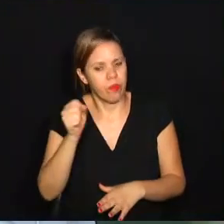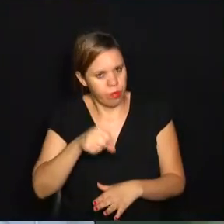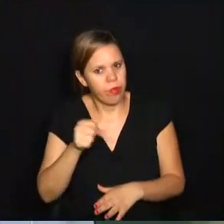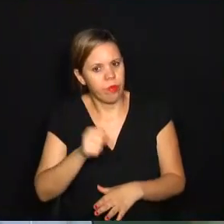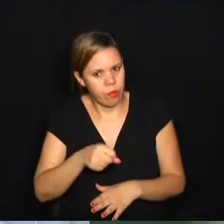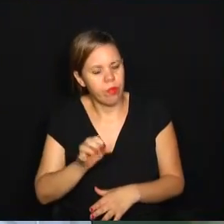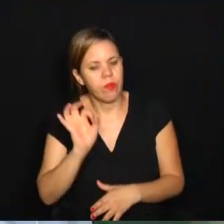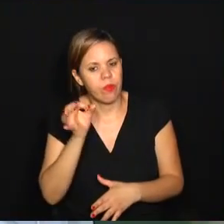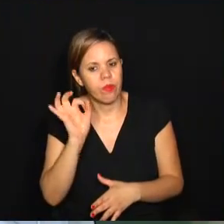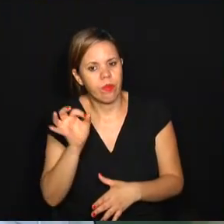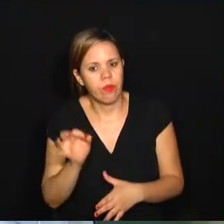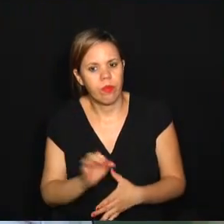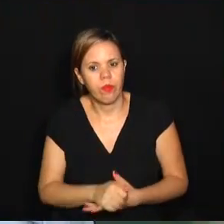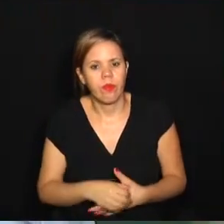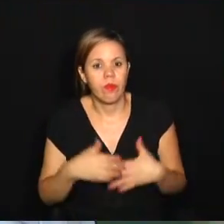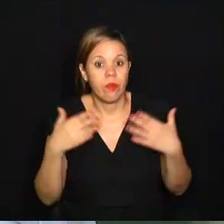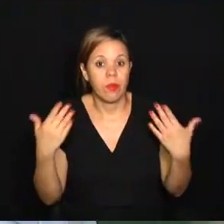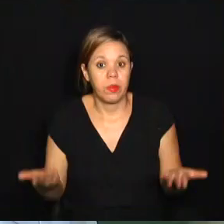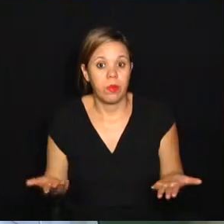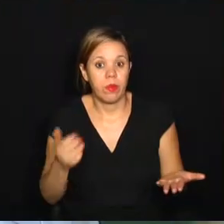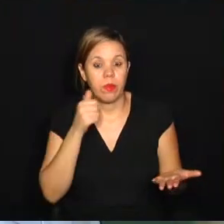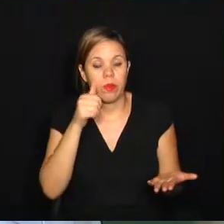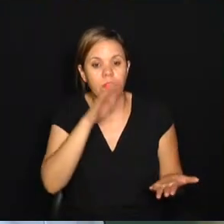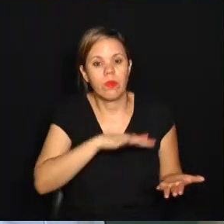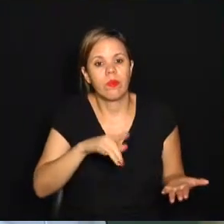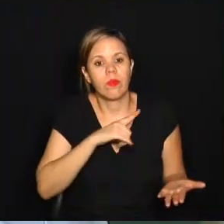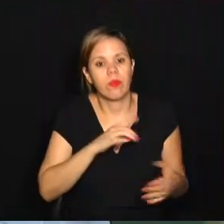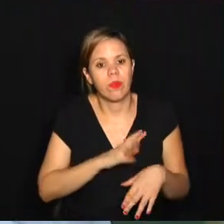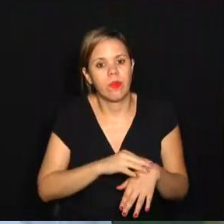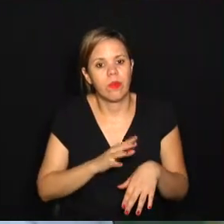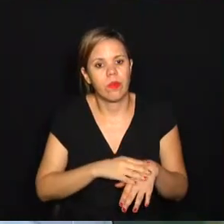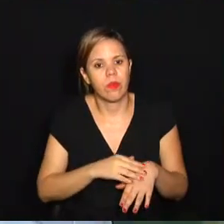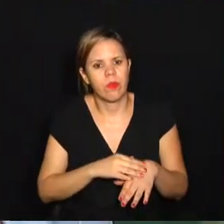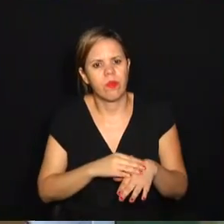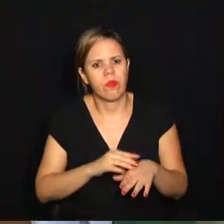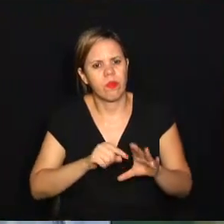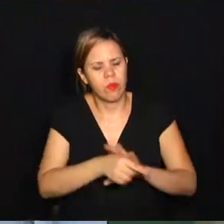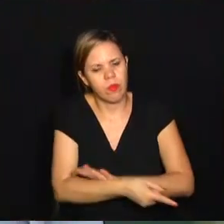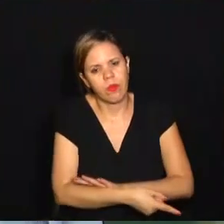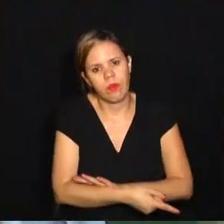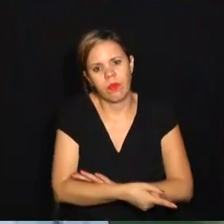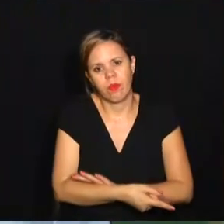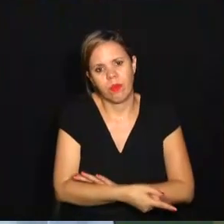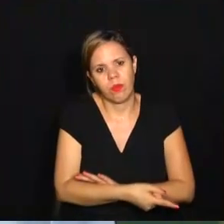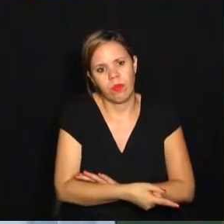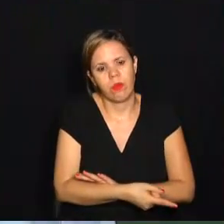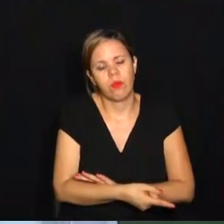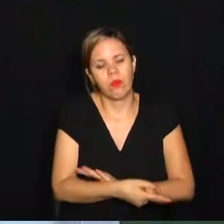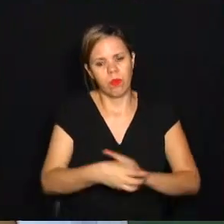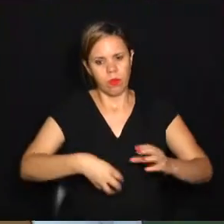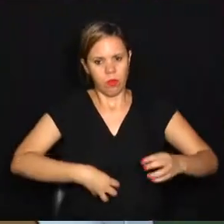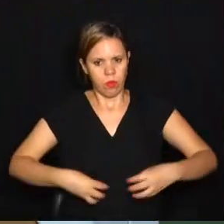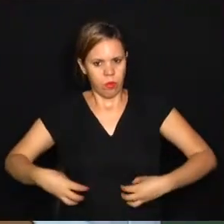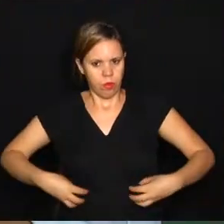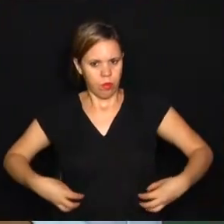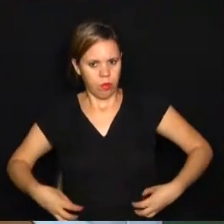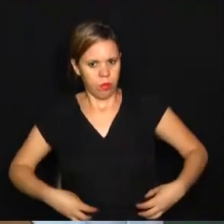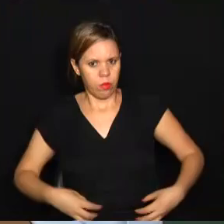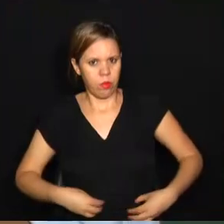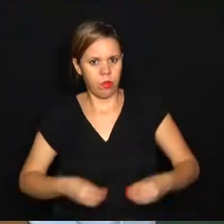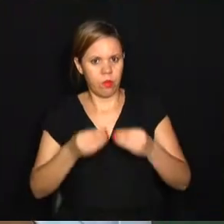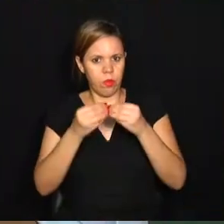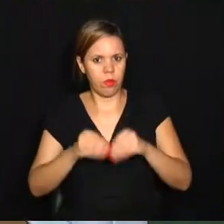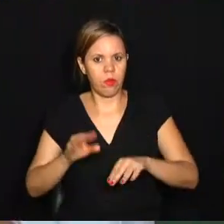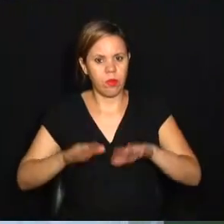com certeza. Então, para aquelas pacientes que têm uma doença mais avançada, que tem muitos órgãos atingidos, muitas vezes a gente